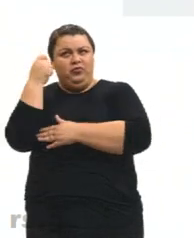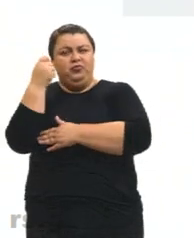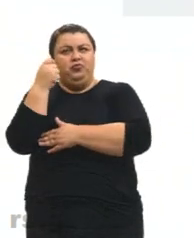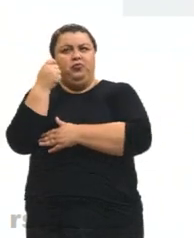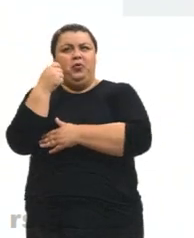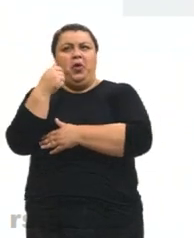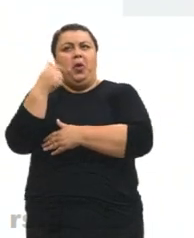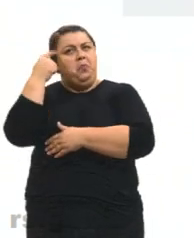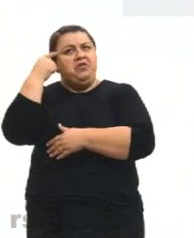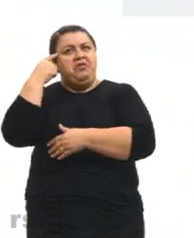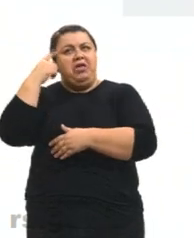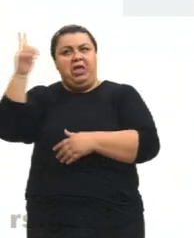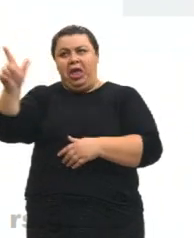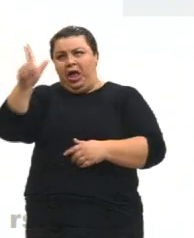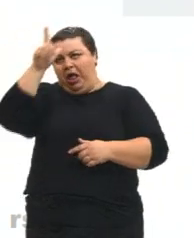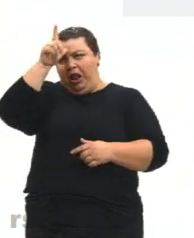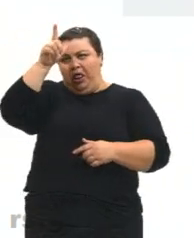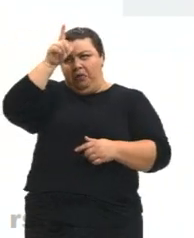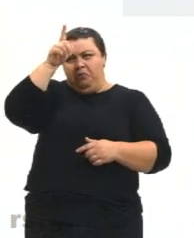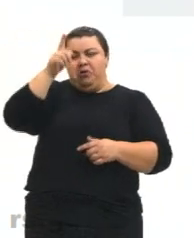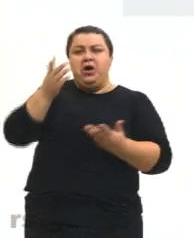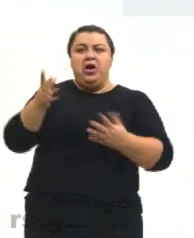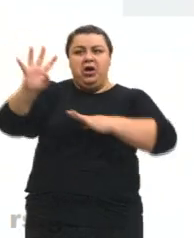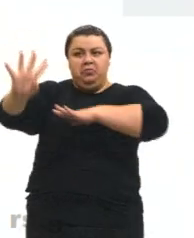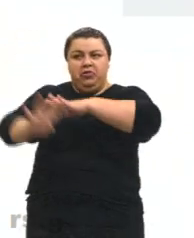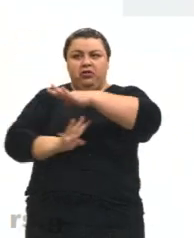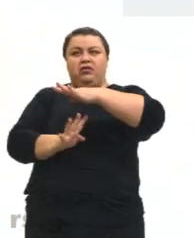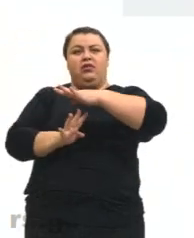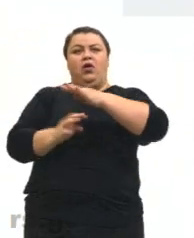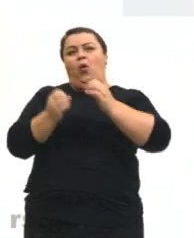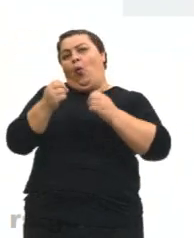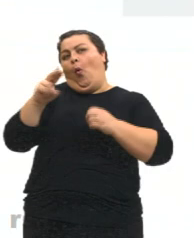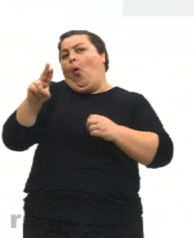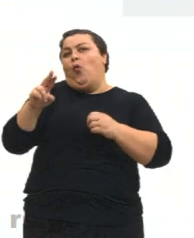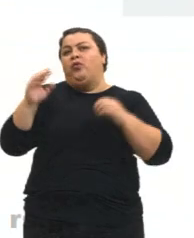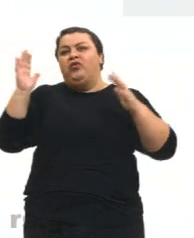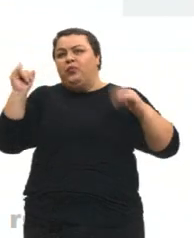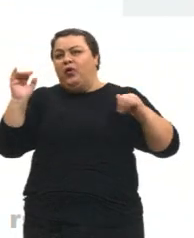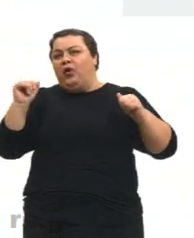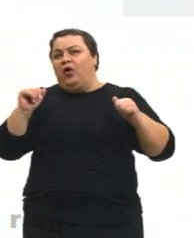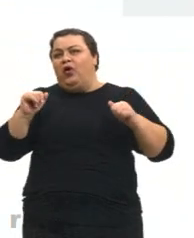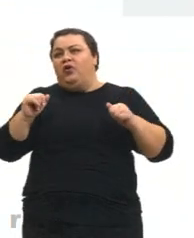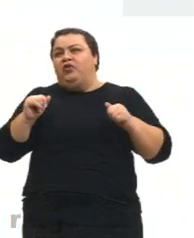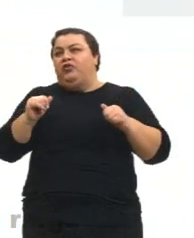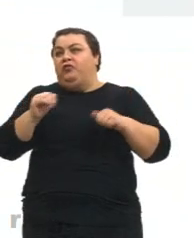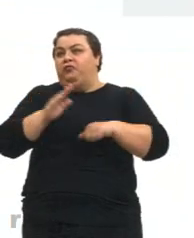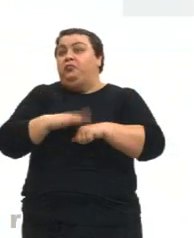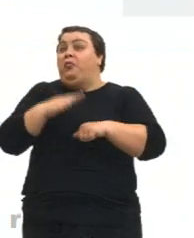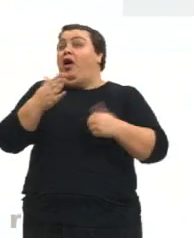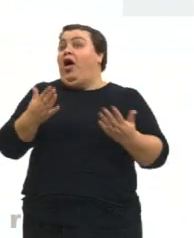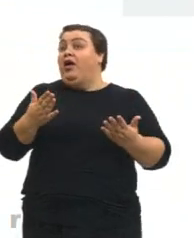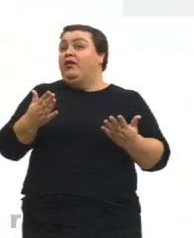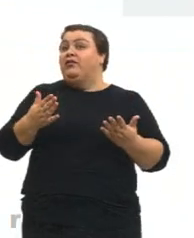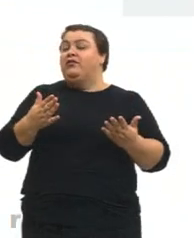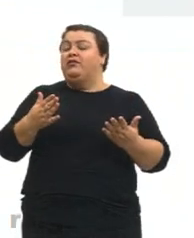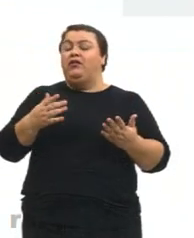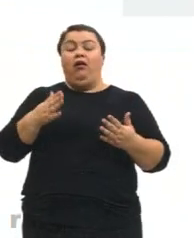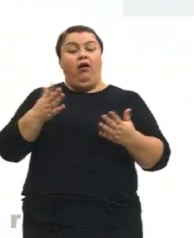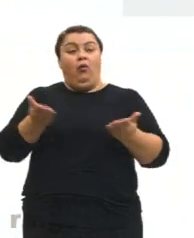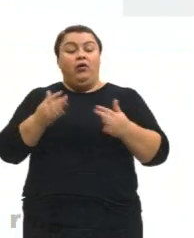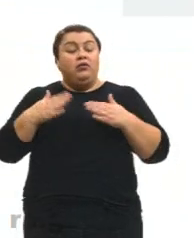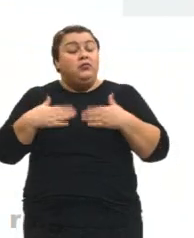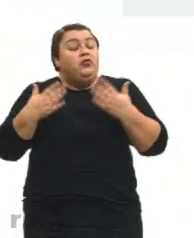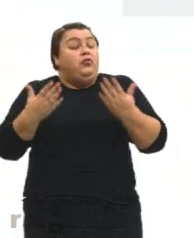imigração alemã fosse espanhola fosse mais não é mais significativa do que os italianos Então me